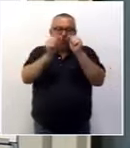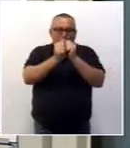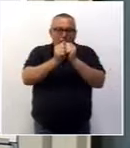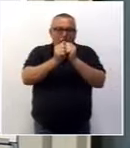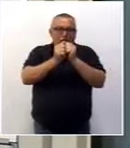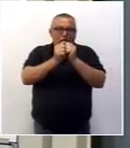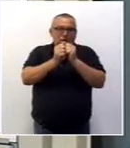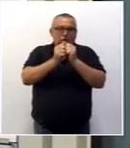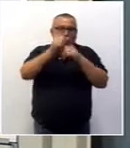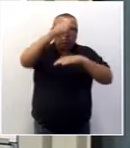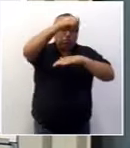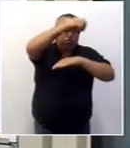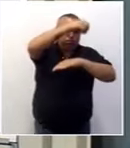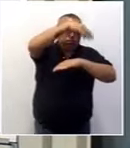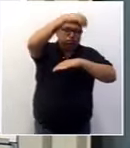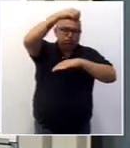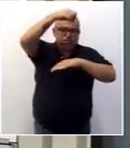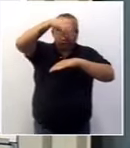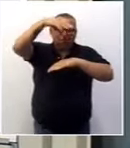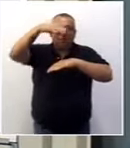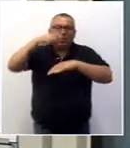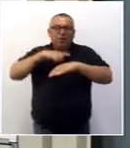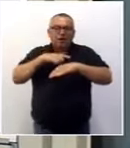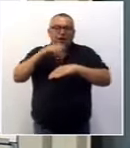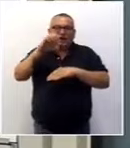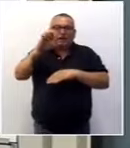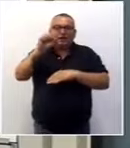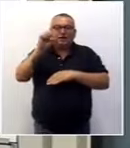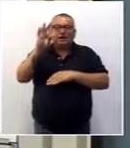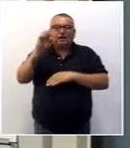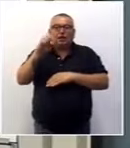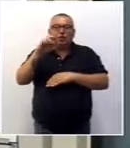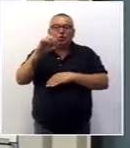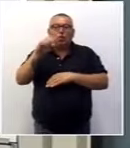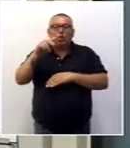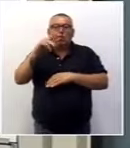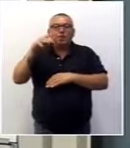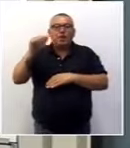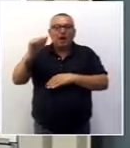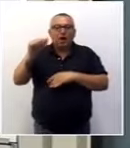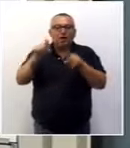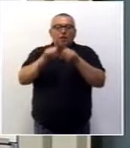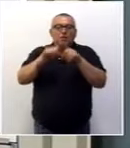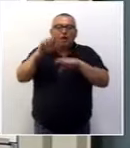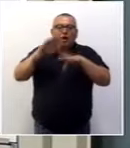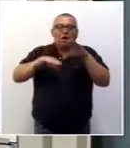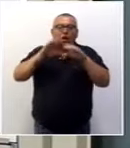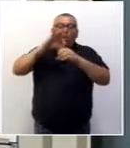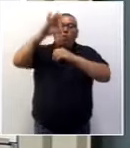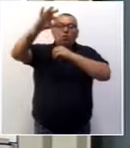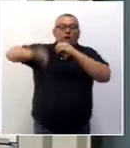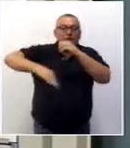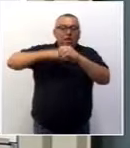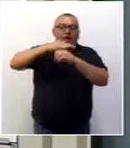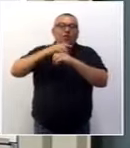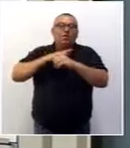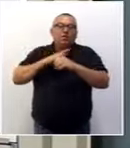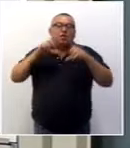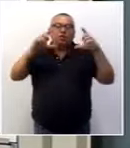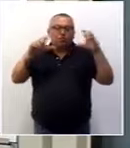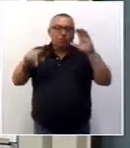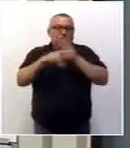tá? Para ter essa estereoscopia. Em alguns satélites, a gente tem a estereoscopia também, imagem